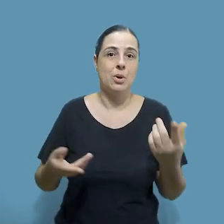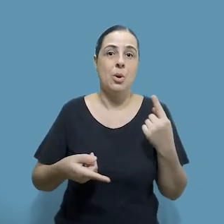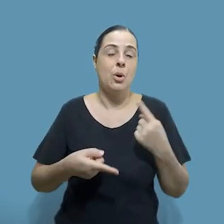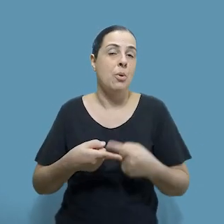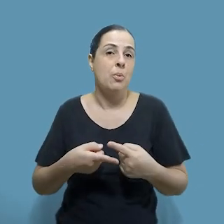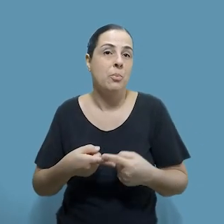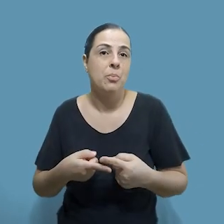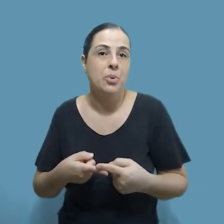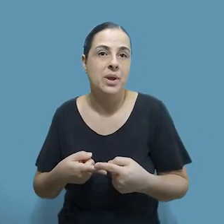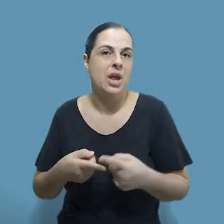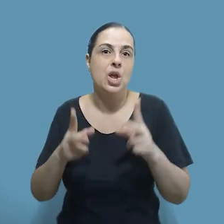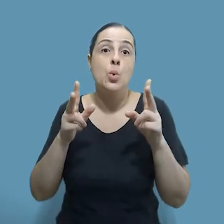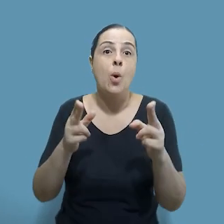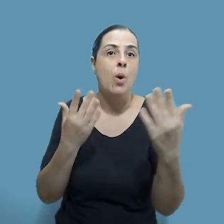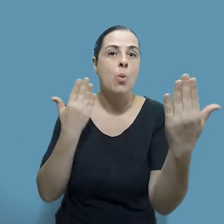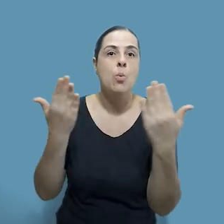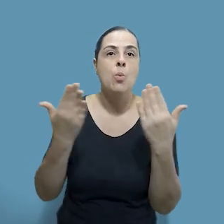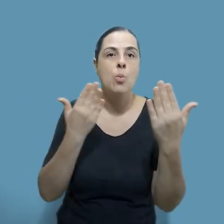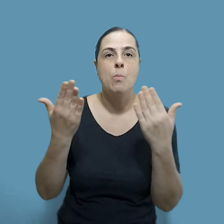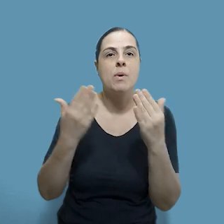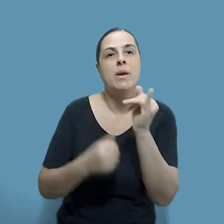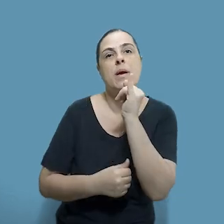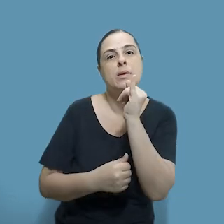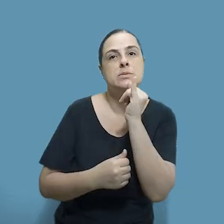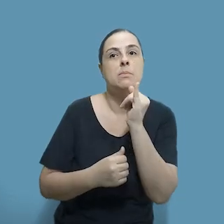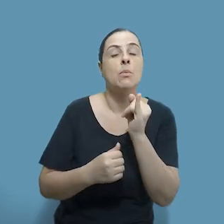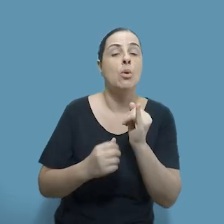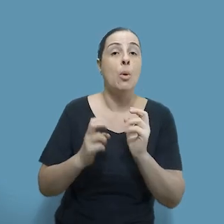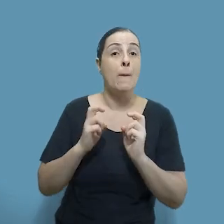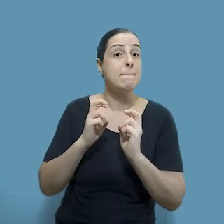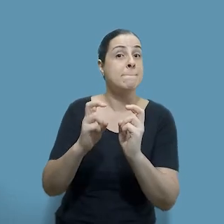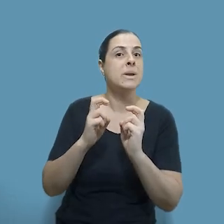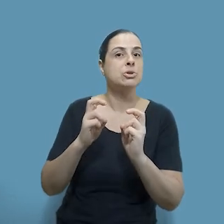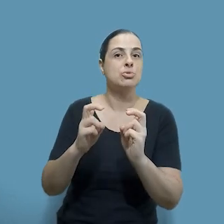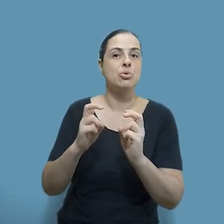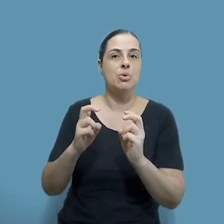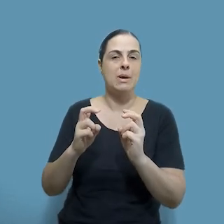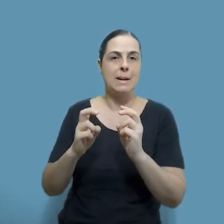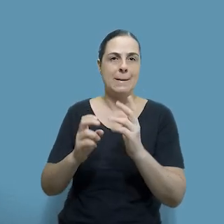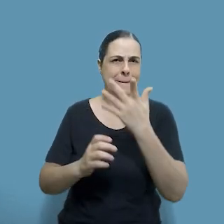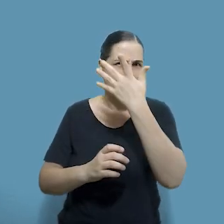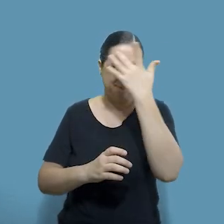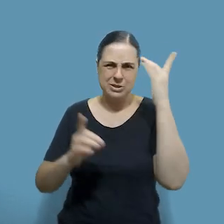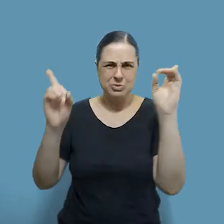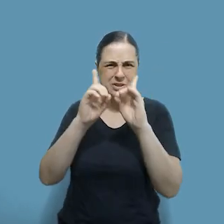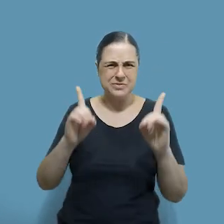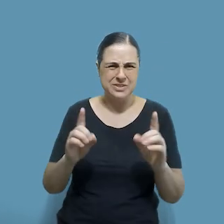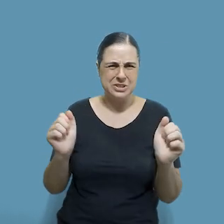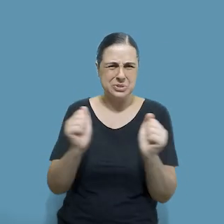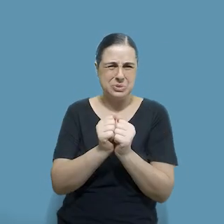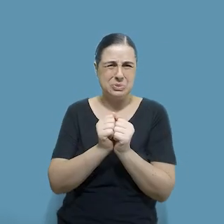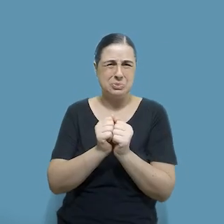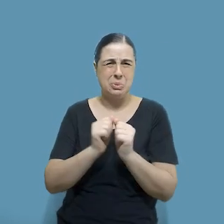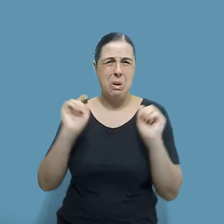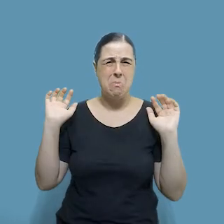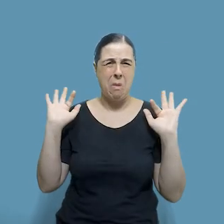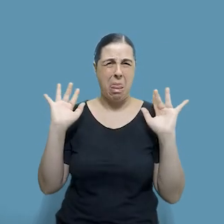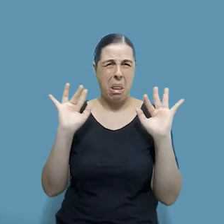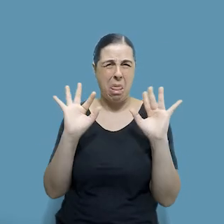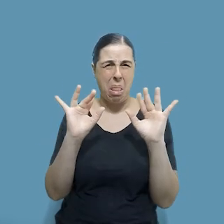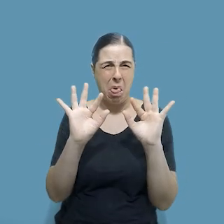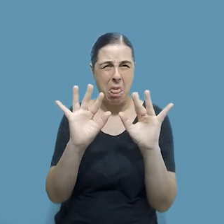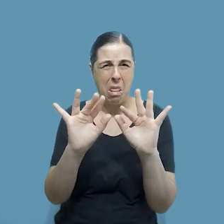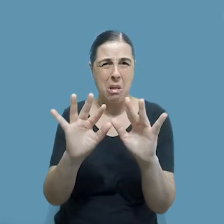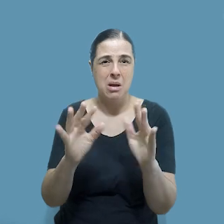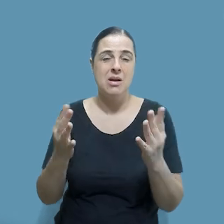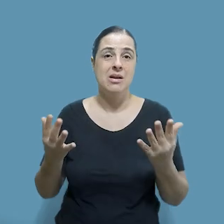nenhuma, isso é uma aglomeração, só isso, né? Mas a interação é que você vai aprendendo, vai olhando e vai